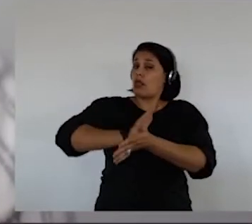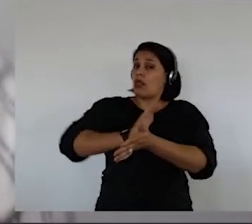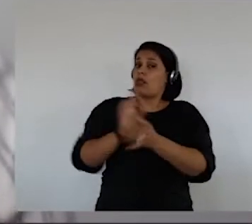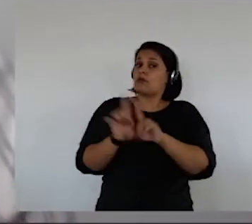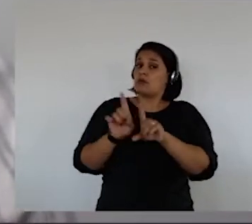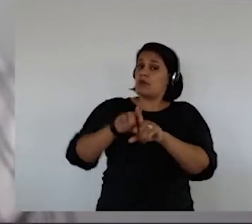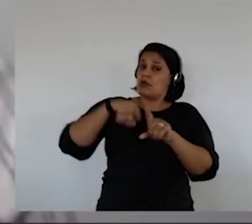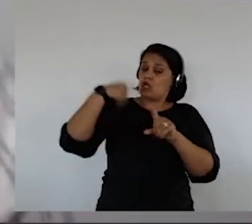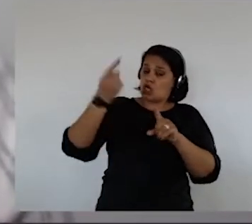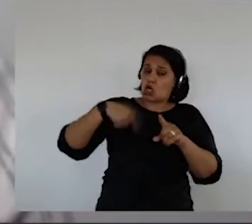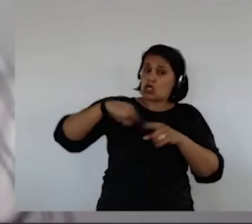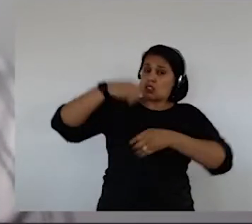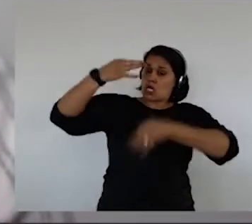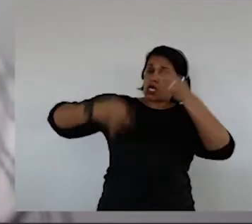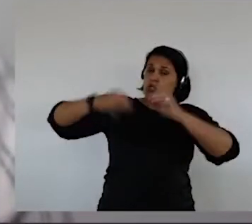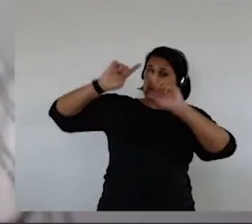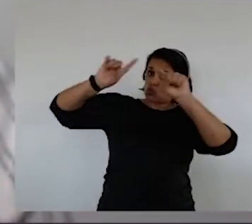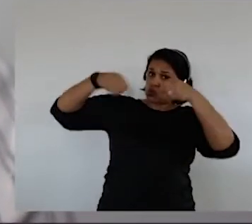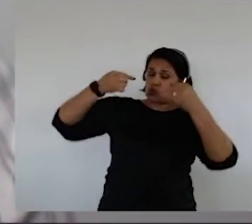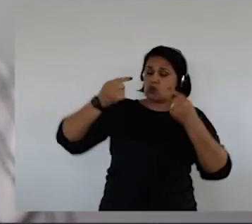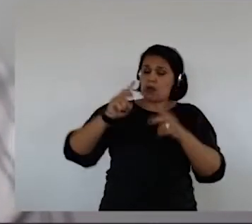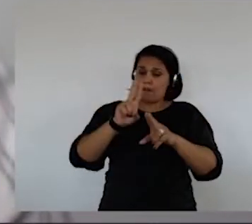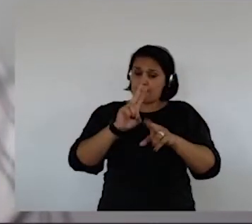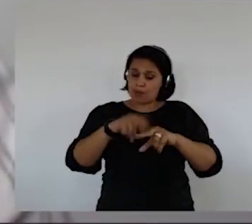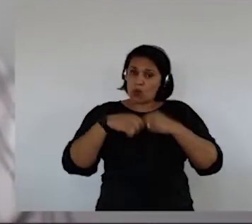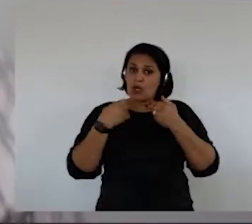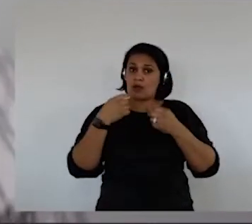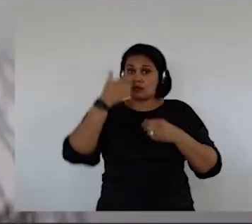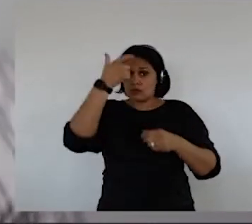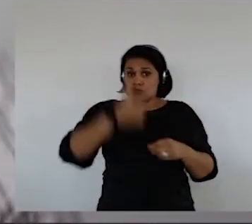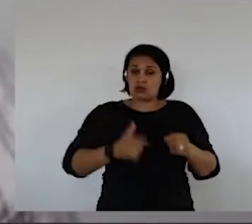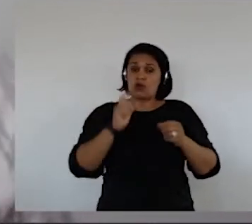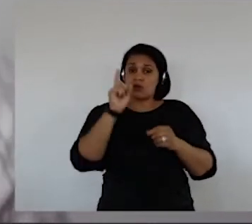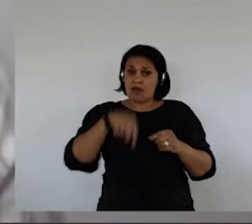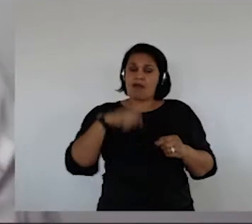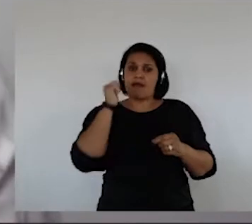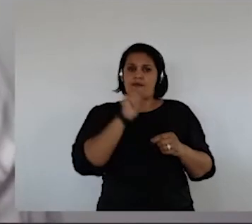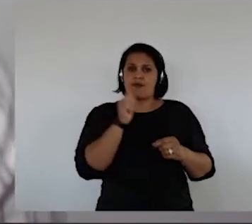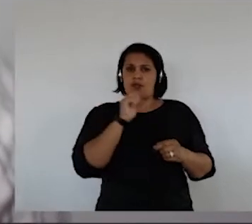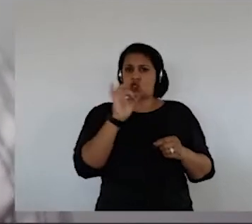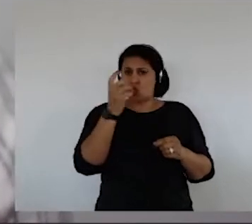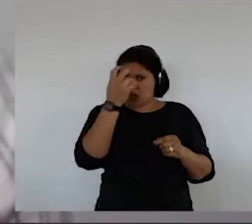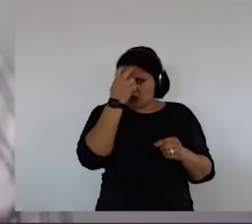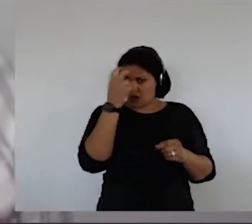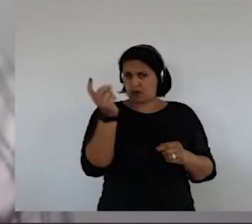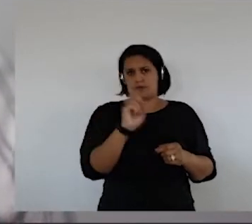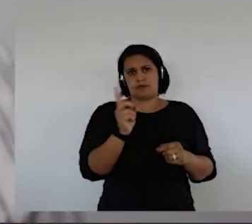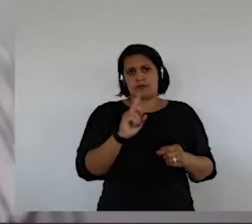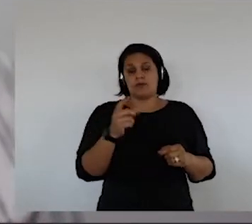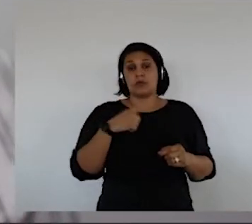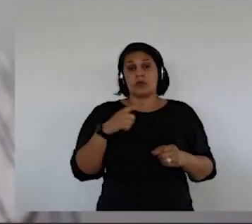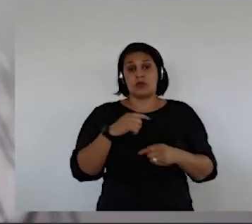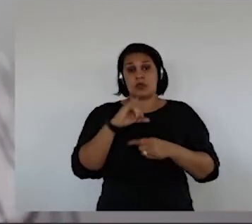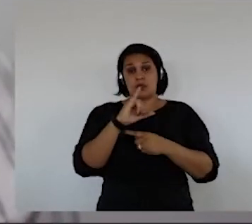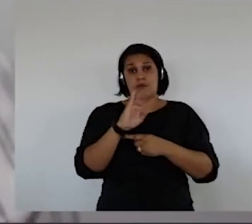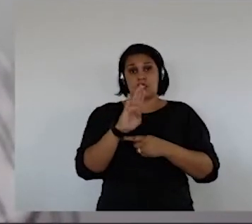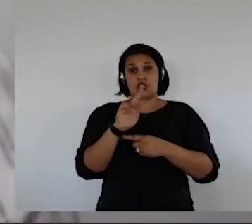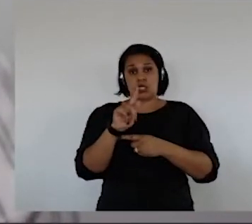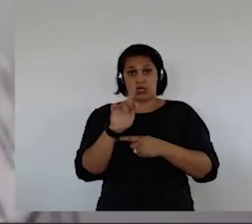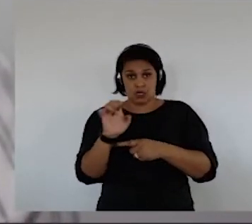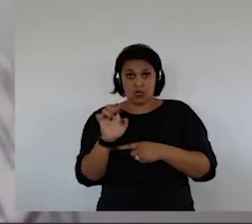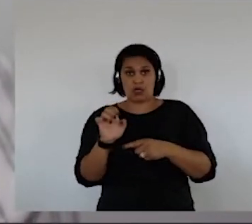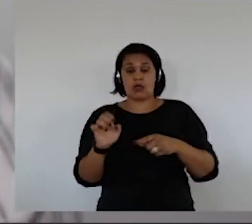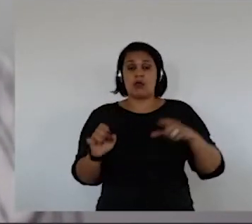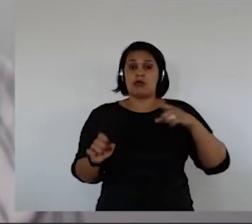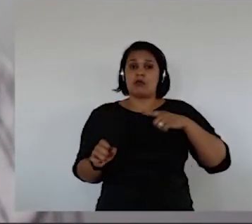do gênero e não em razão da nossa capacidade intelectual. Fazendo um recorte de raça, segundo o IBGE, nós temos uma sociedade